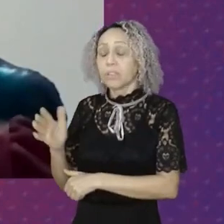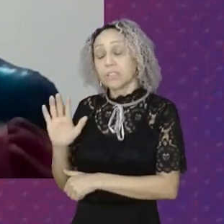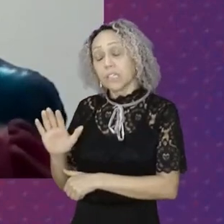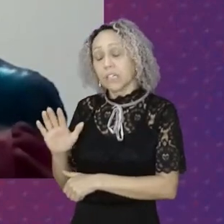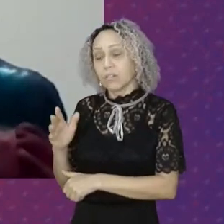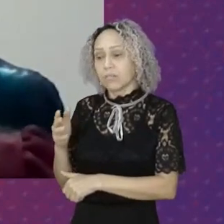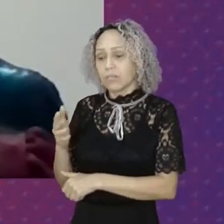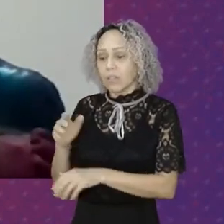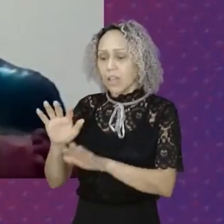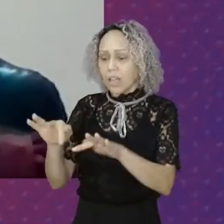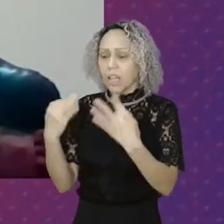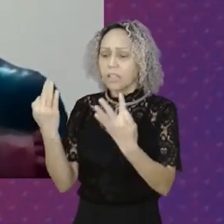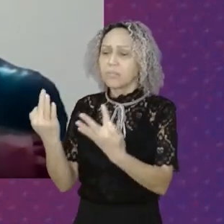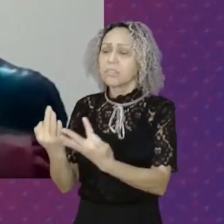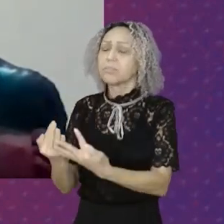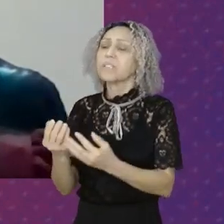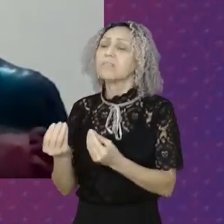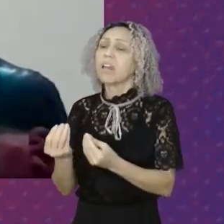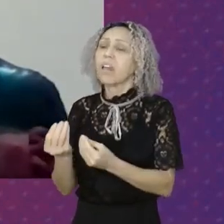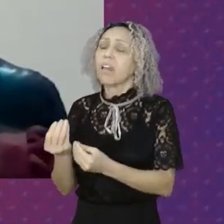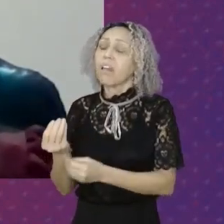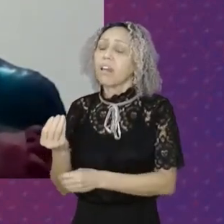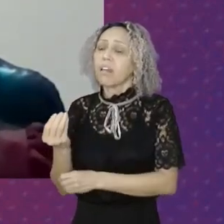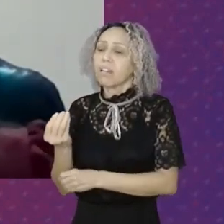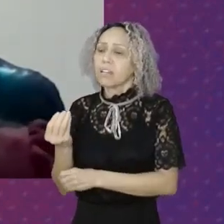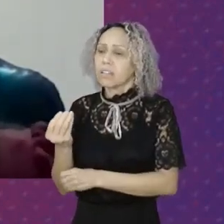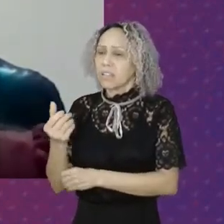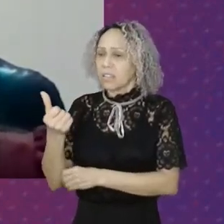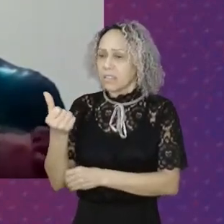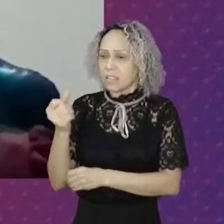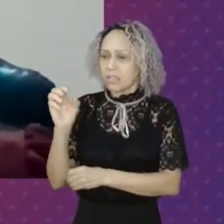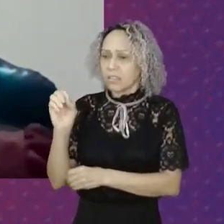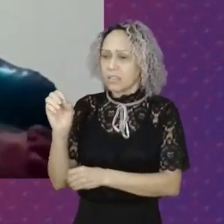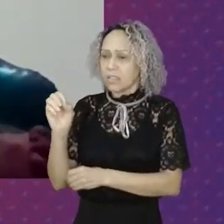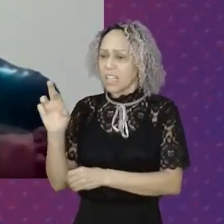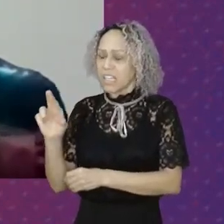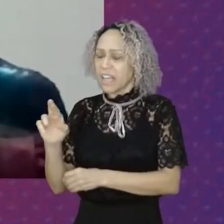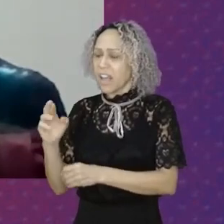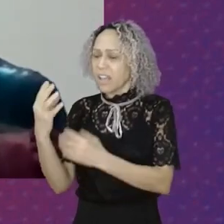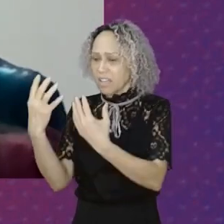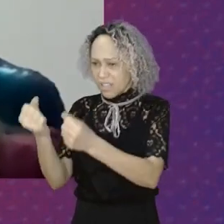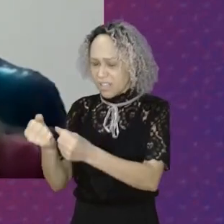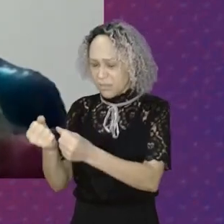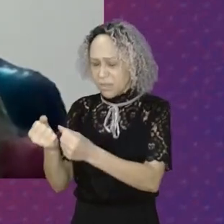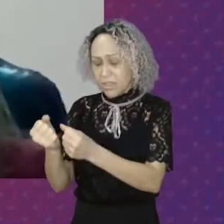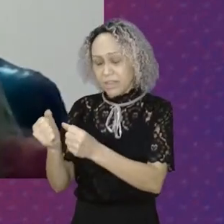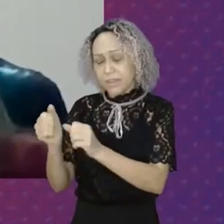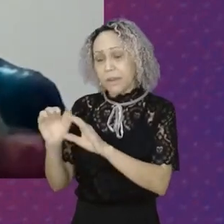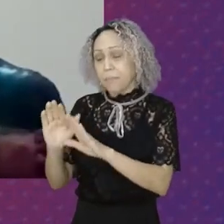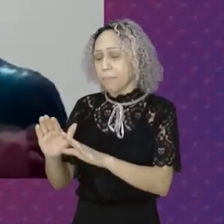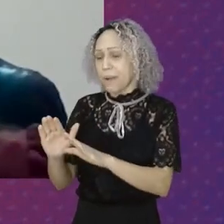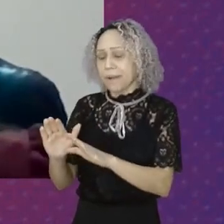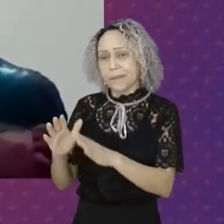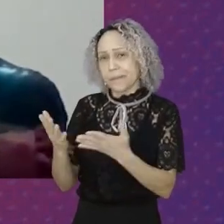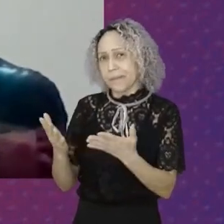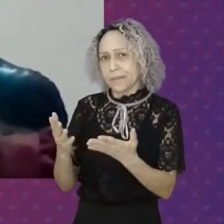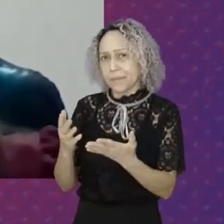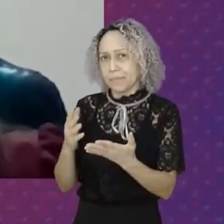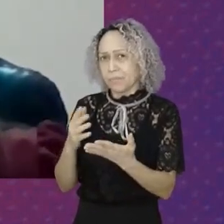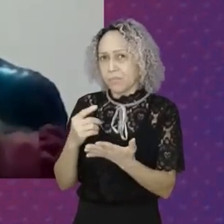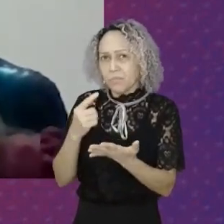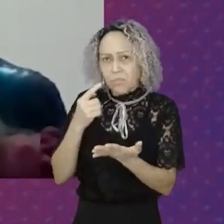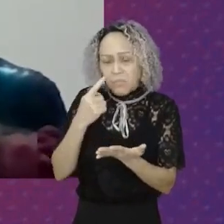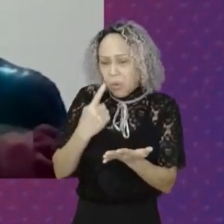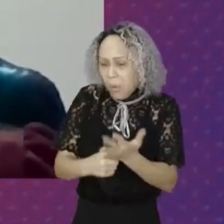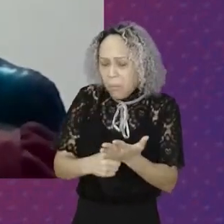de R$ 600, independente da composição familiar, e sem haver a obrigatoriedade de cumprimento de nenhuma